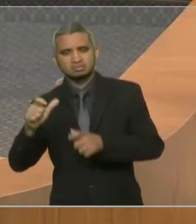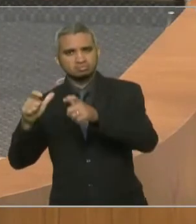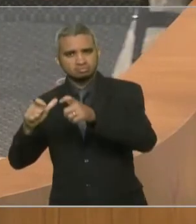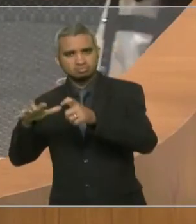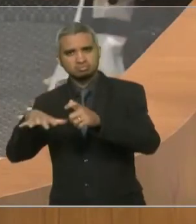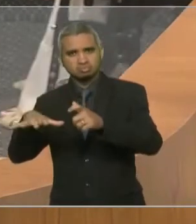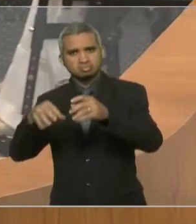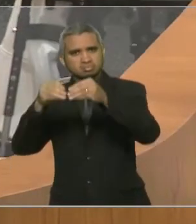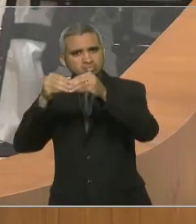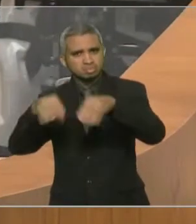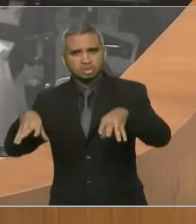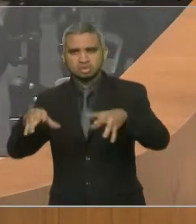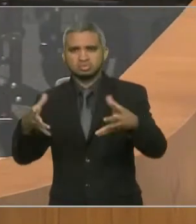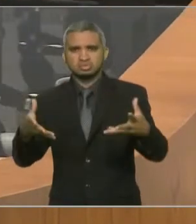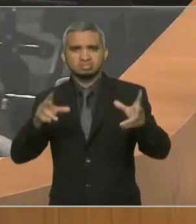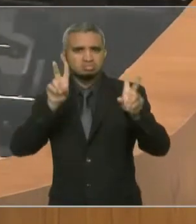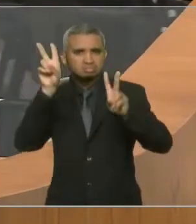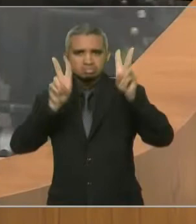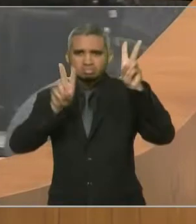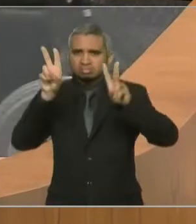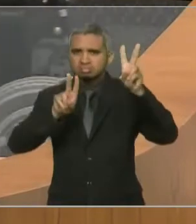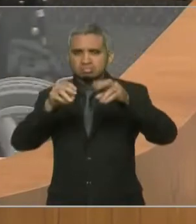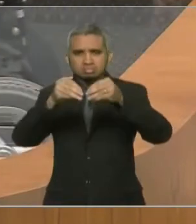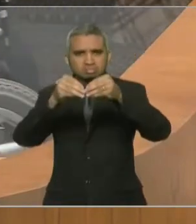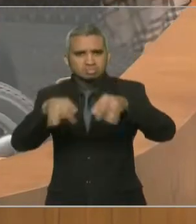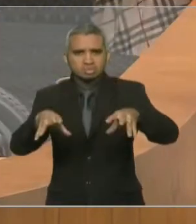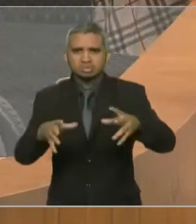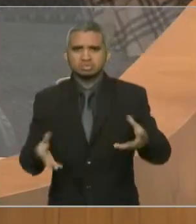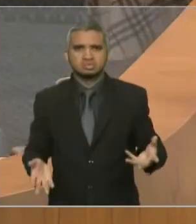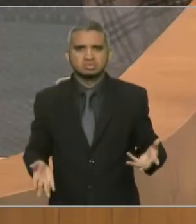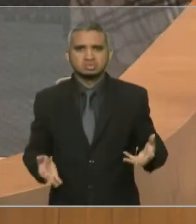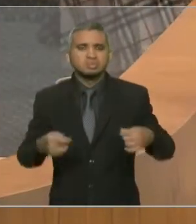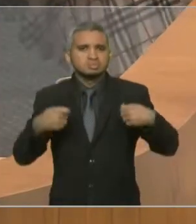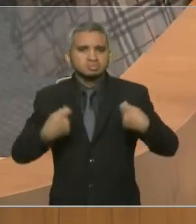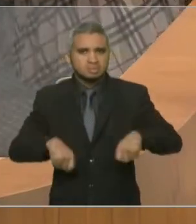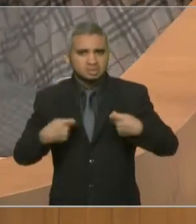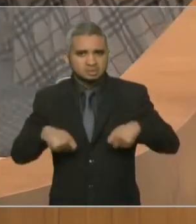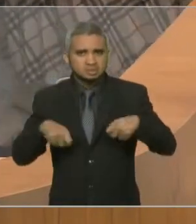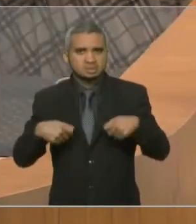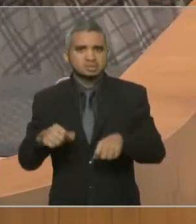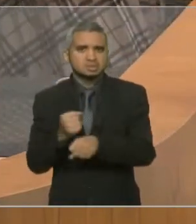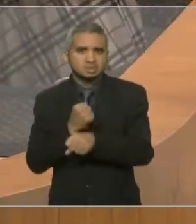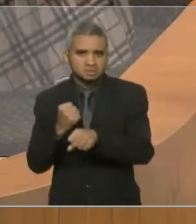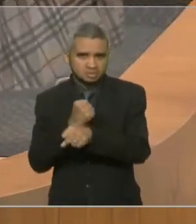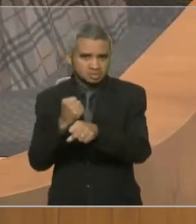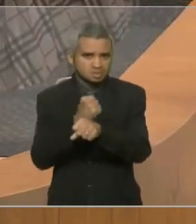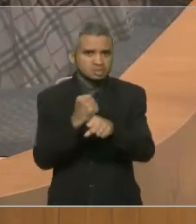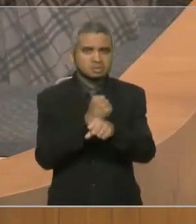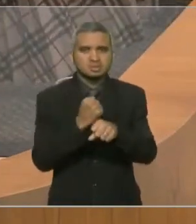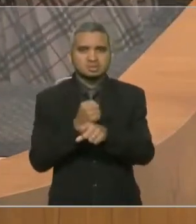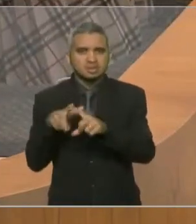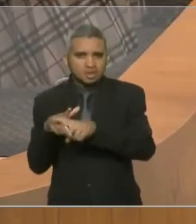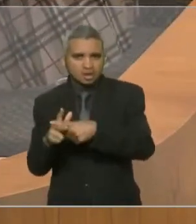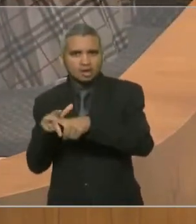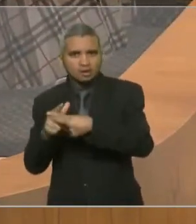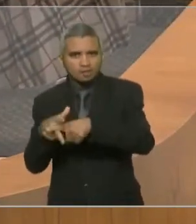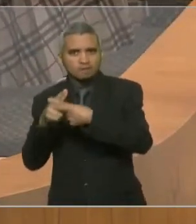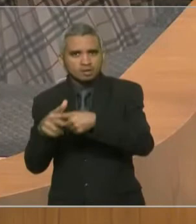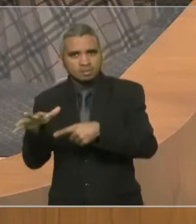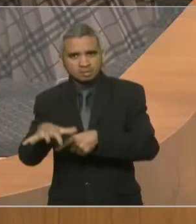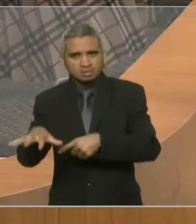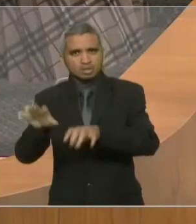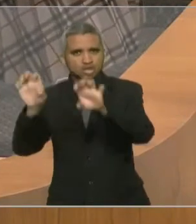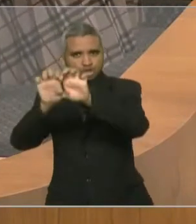nesse carnaval e que necessita de uma reforma e de uma reformulação em sua estrutura. Eu quero